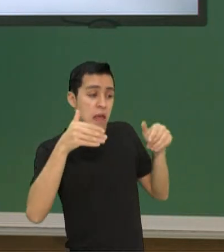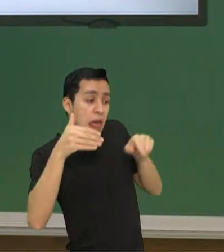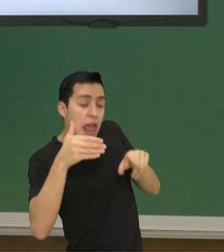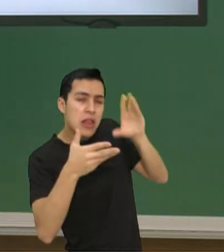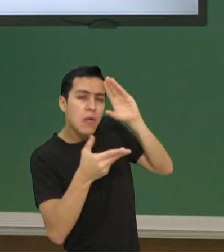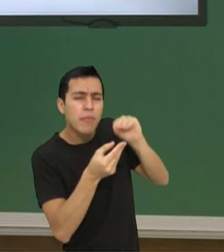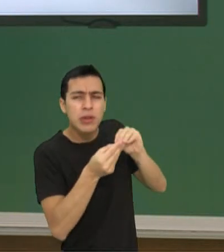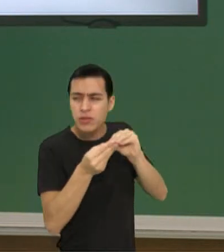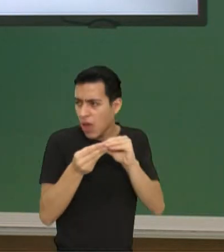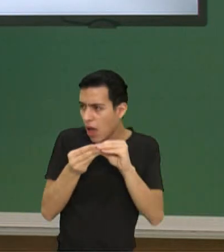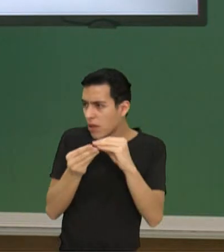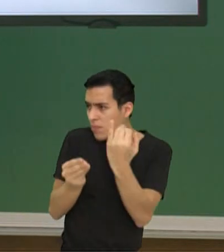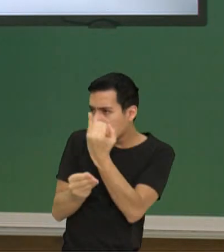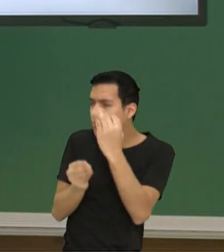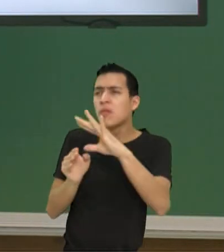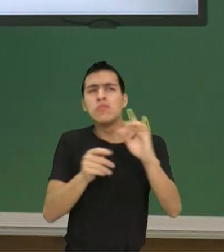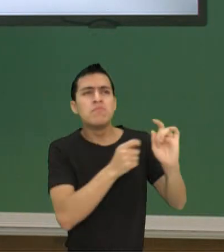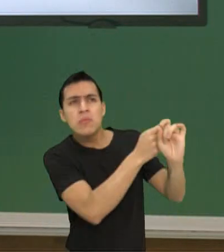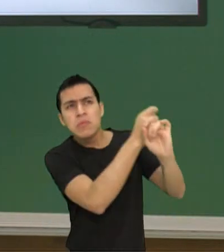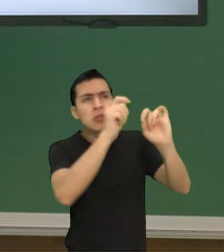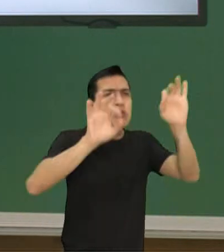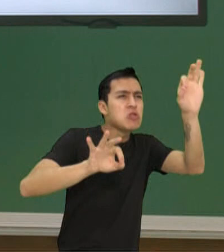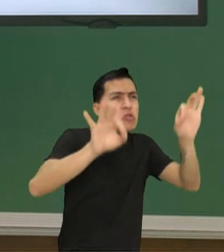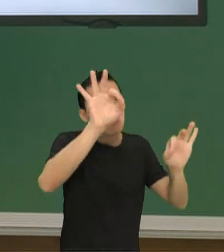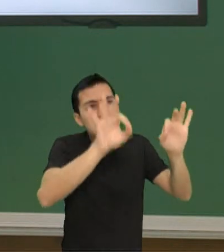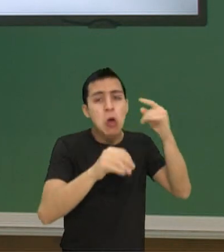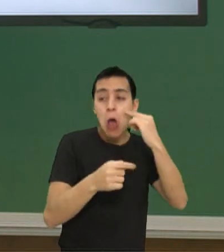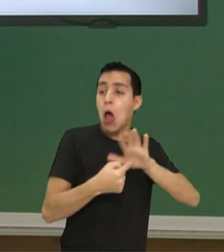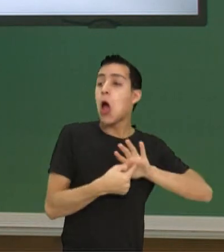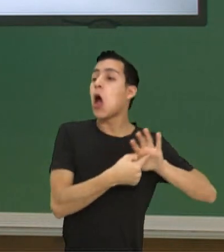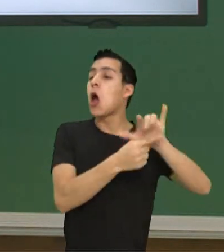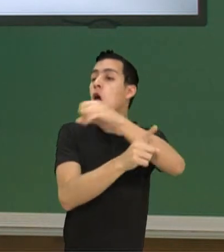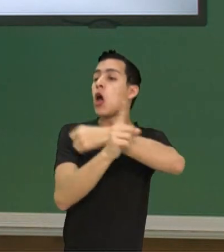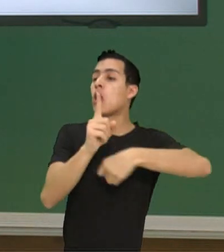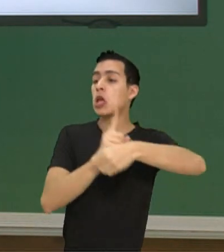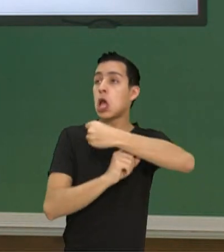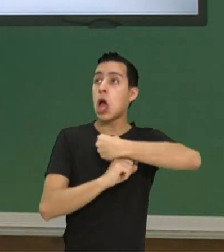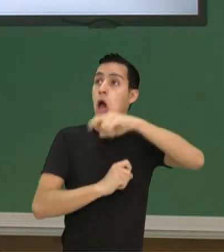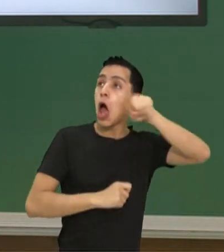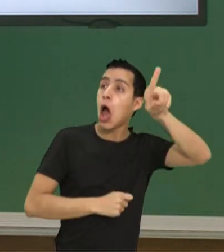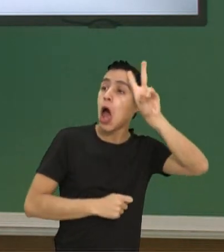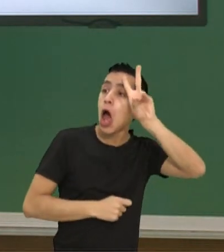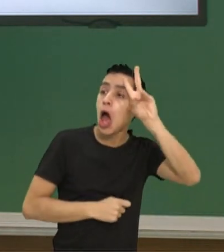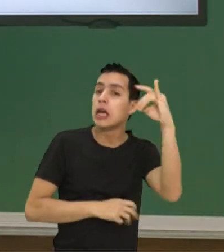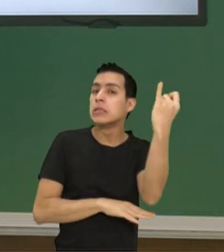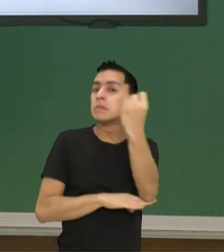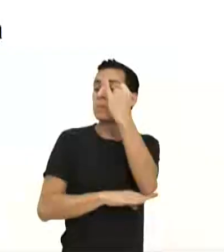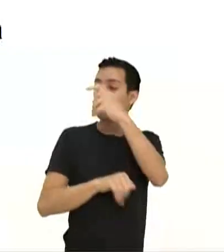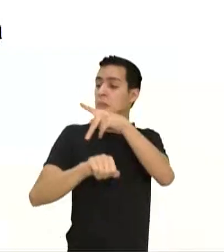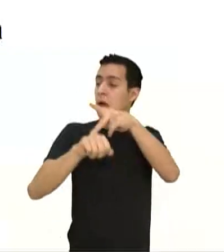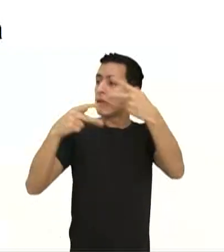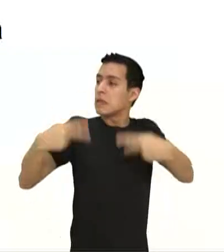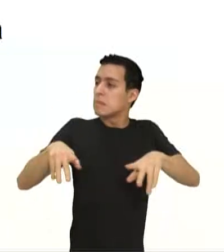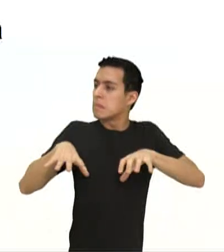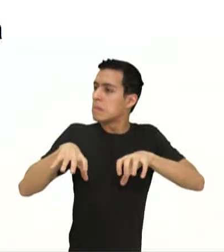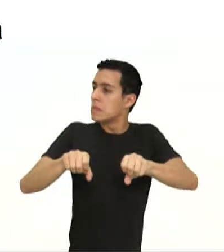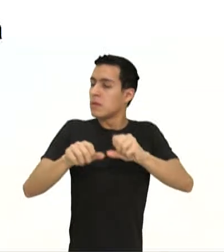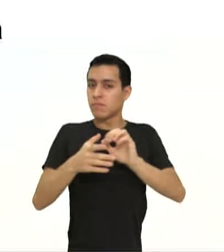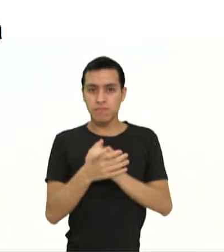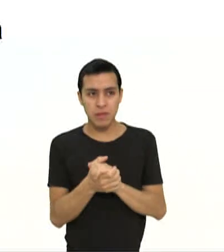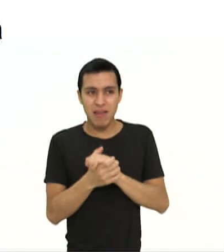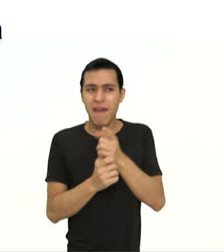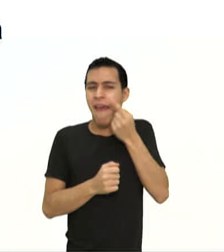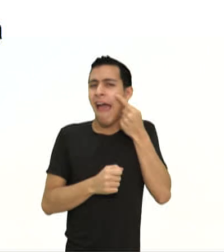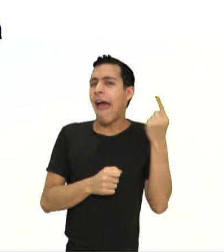por importante na história do país. Bom, vamos lembrar um pouquinho, já te chama a atenção para você